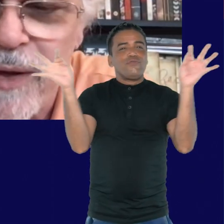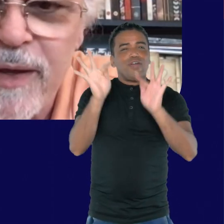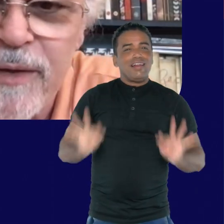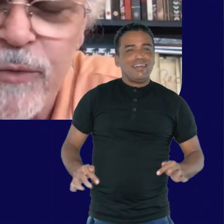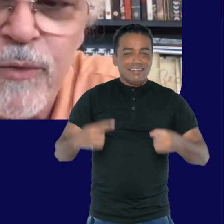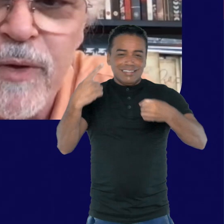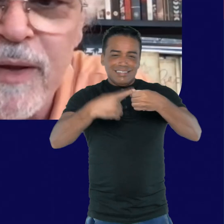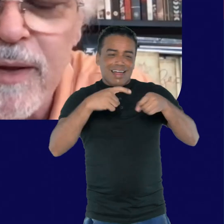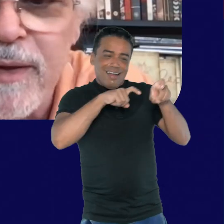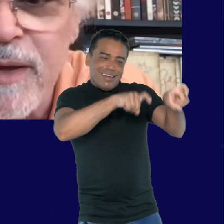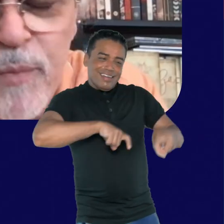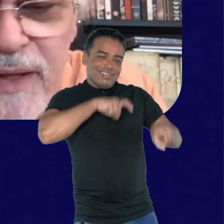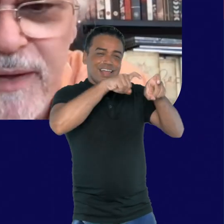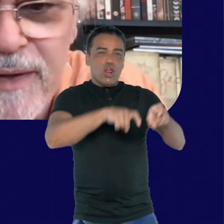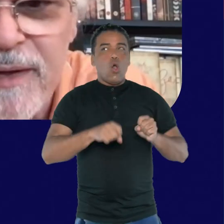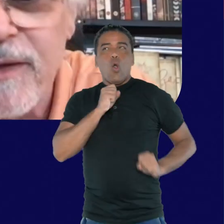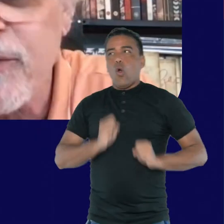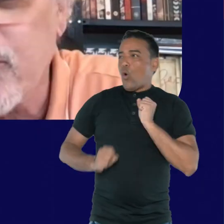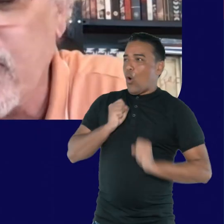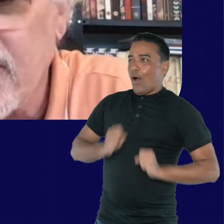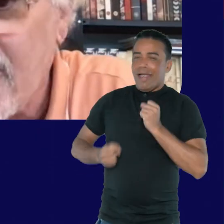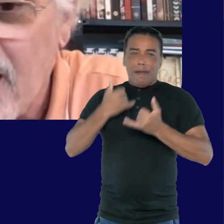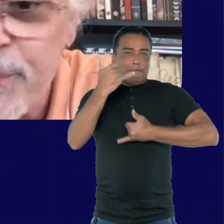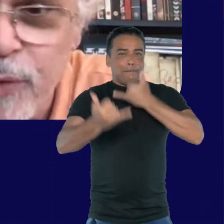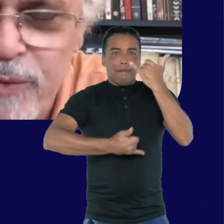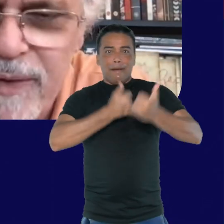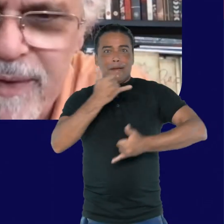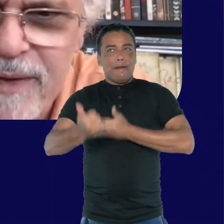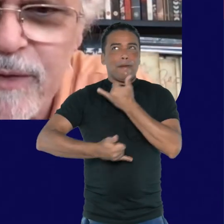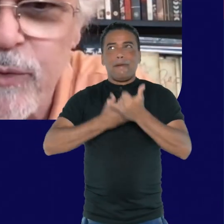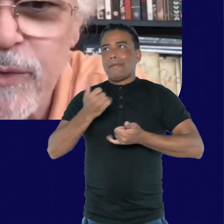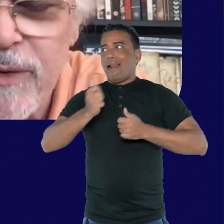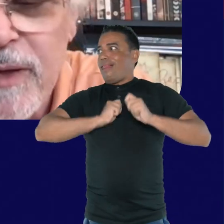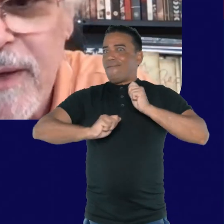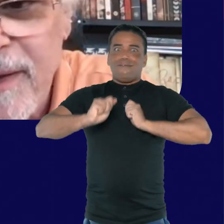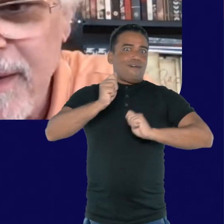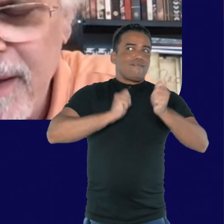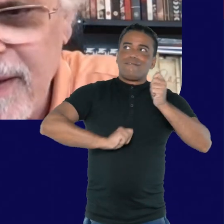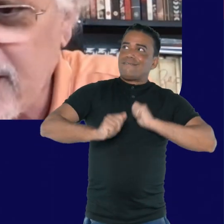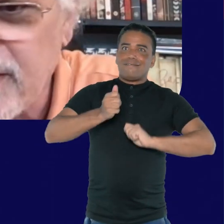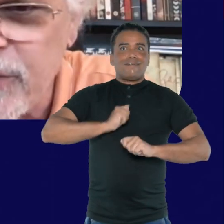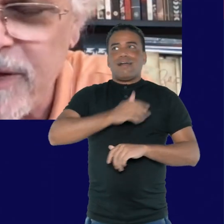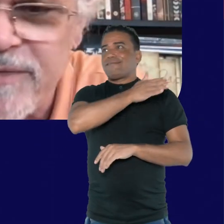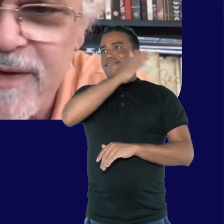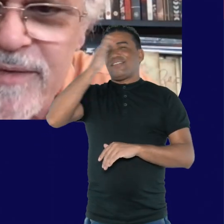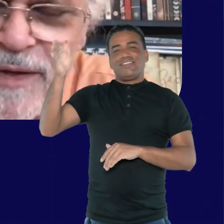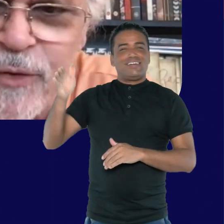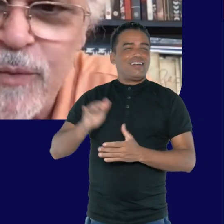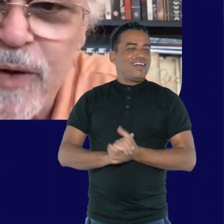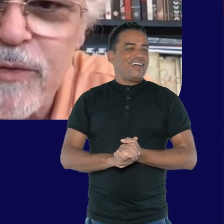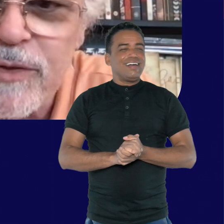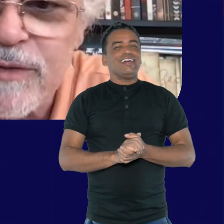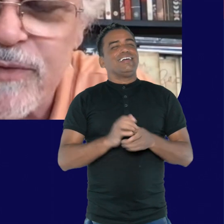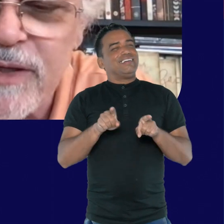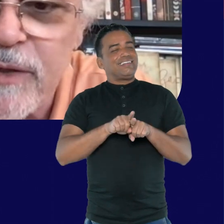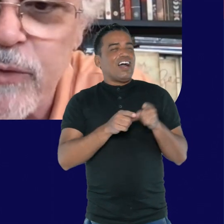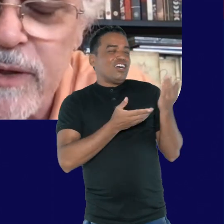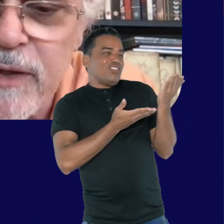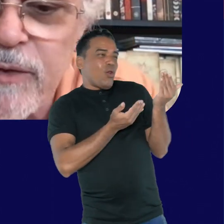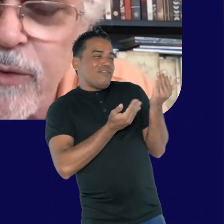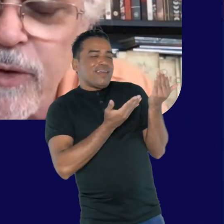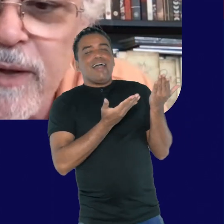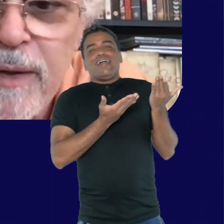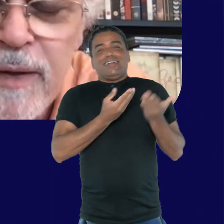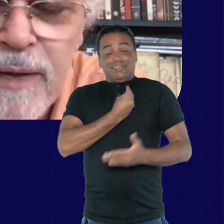interior, correndo, brincando, aprontando, aquela adolescência normal de vida